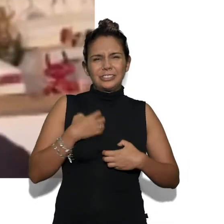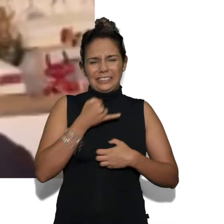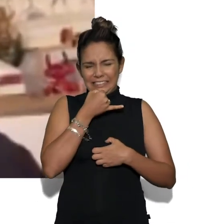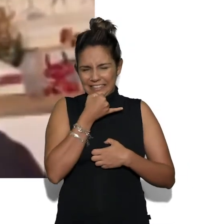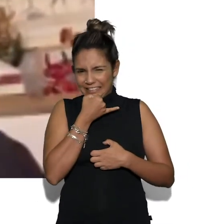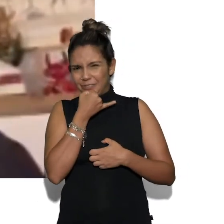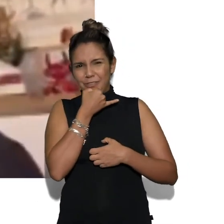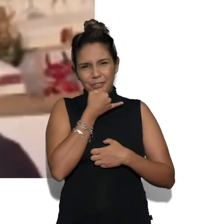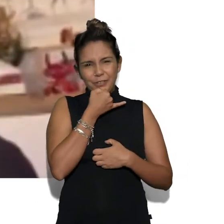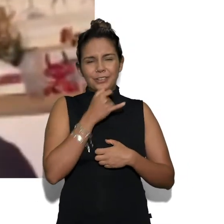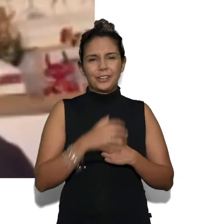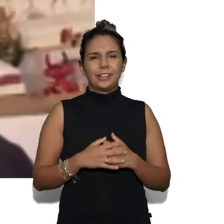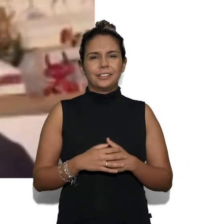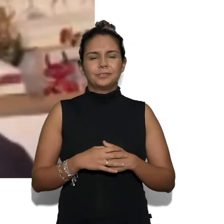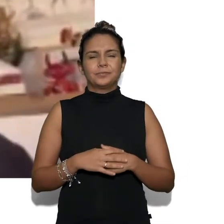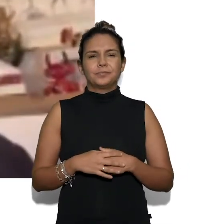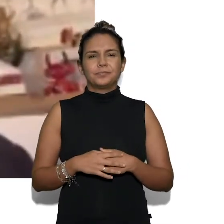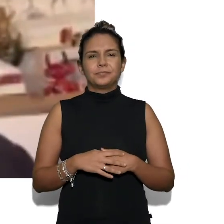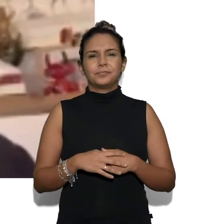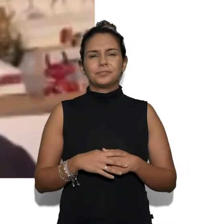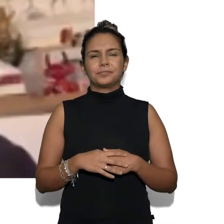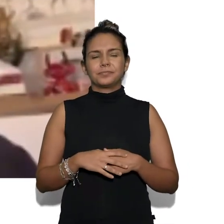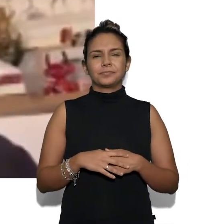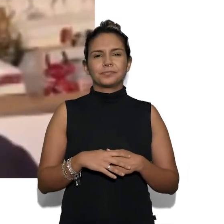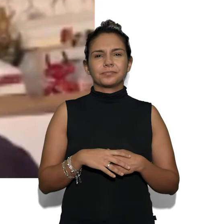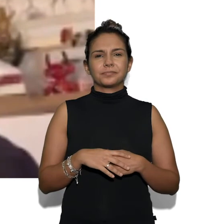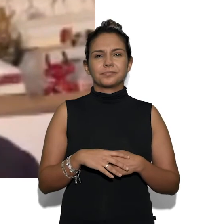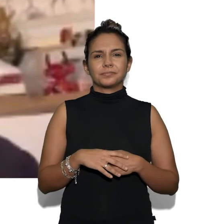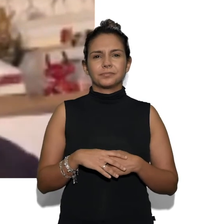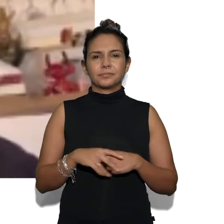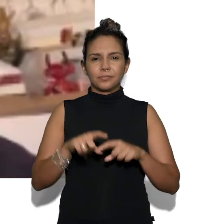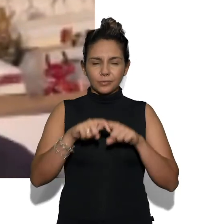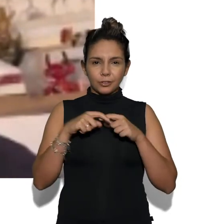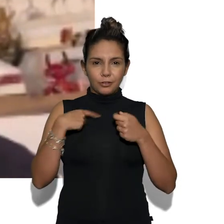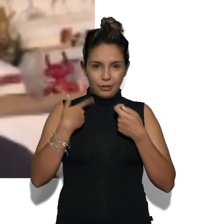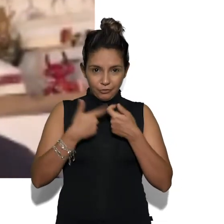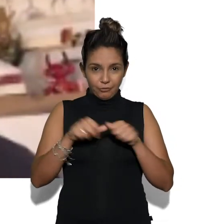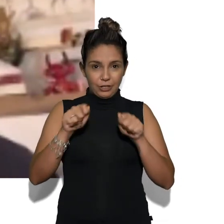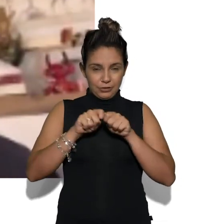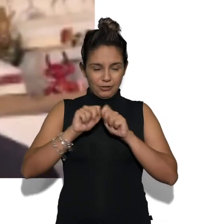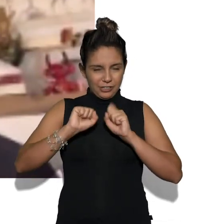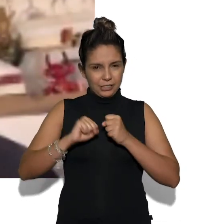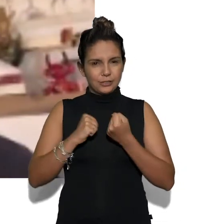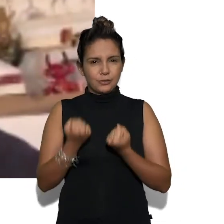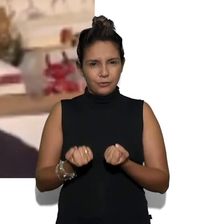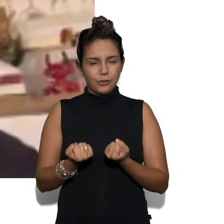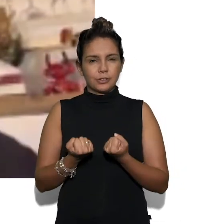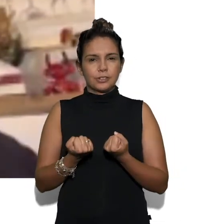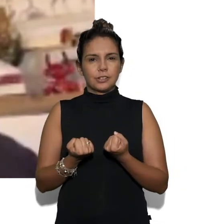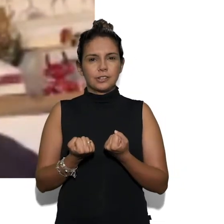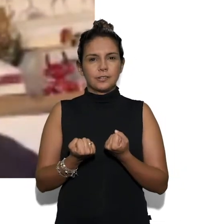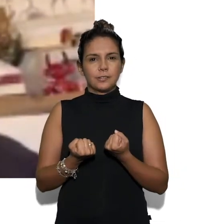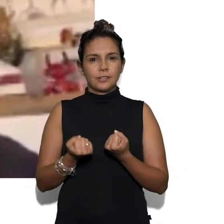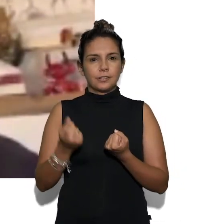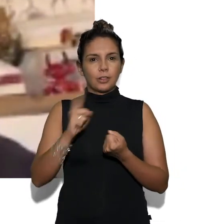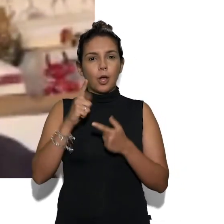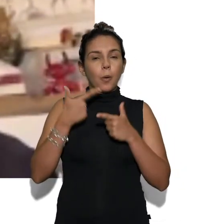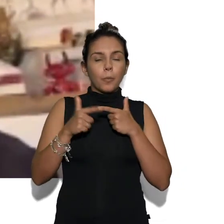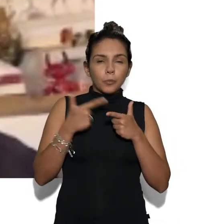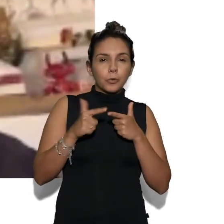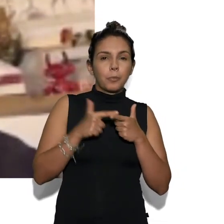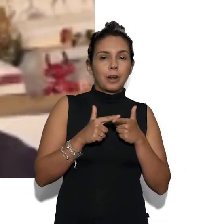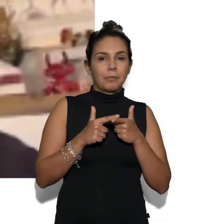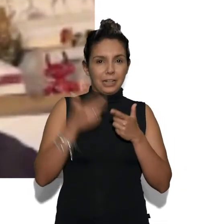magoado, como nós dizemos aqui em Portugal. E por isso eu fazia um esforço enquanto menino para não criar